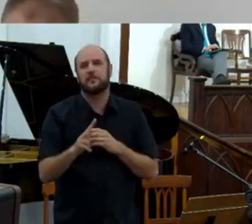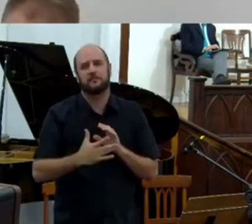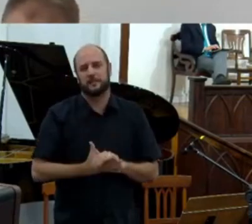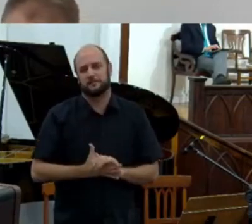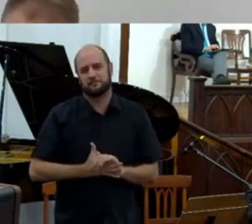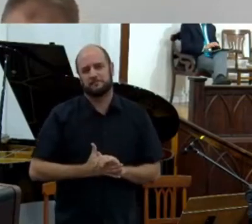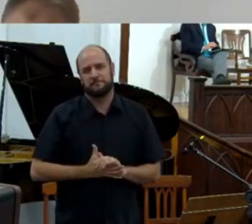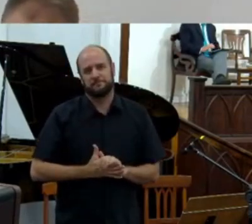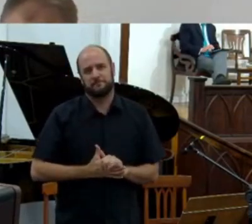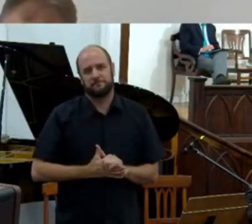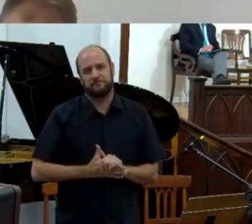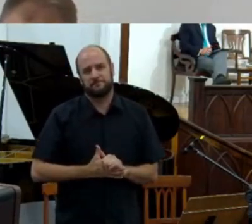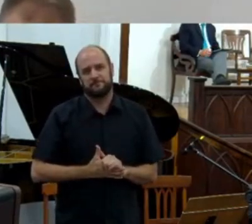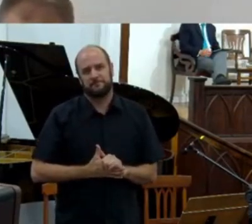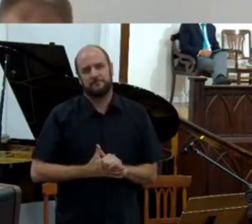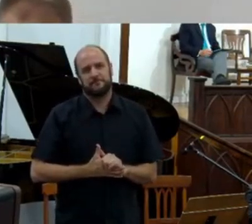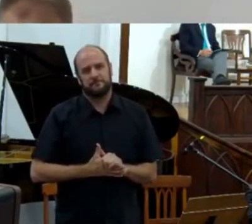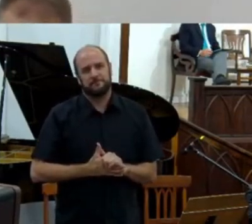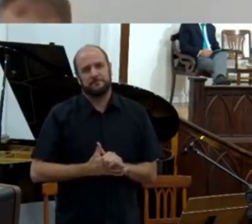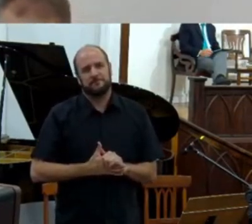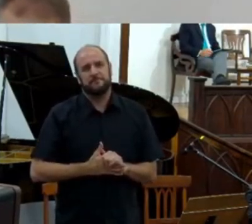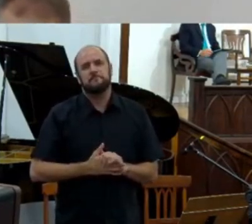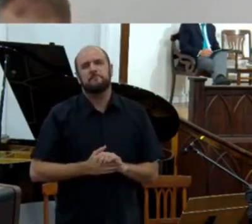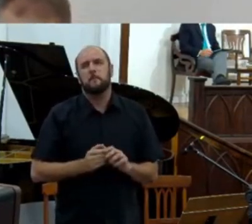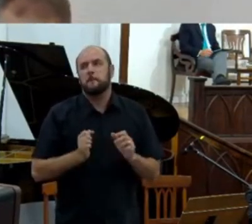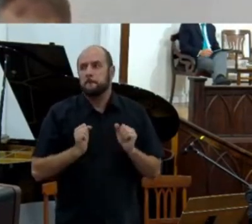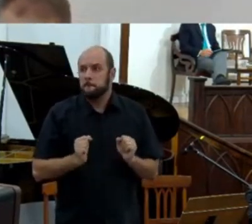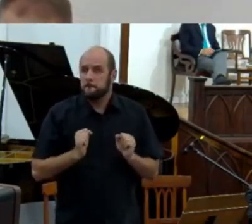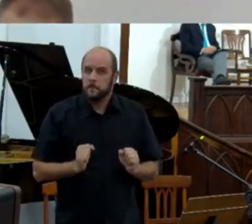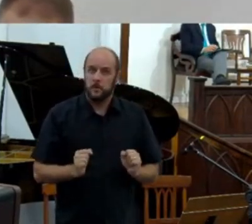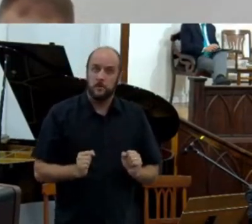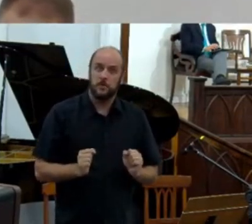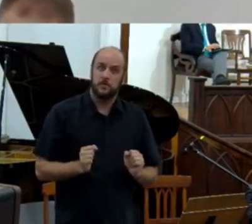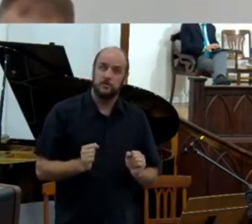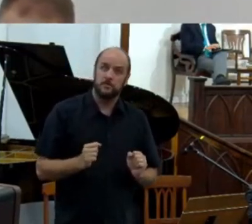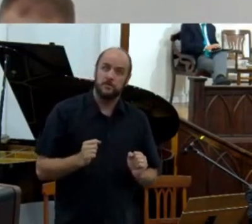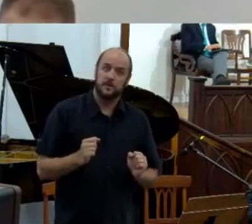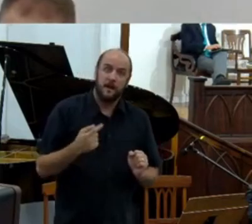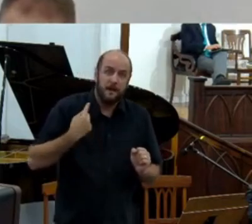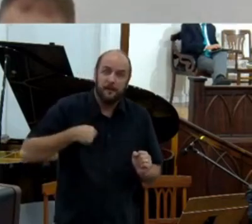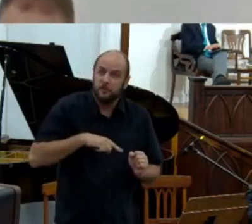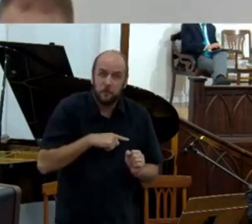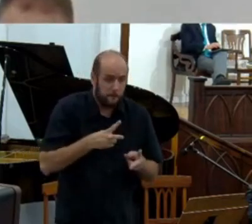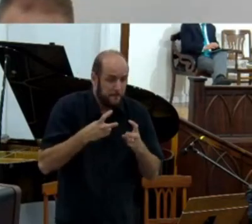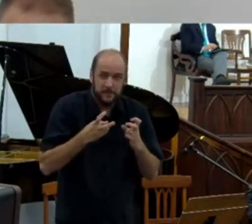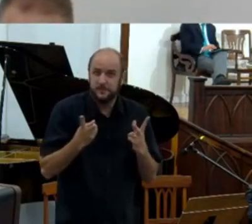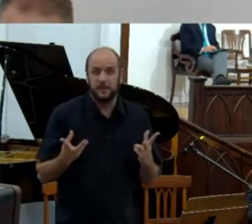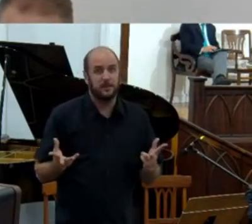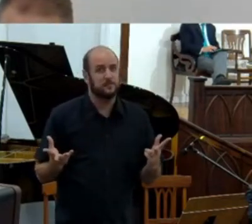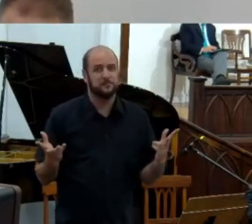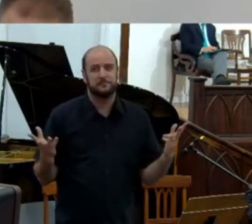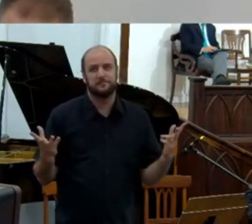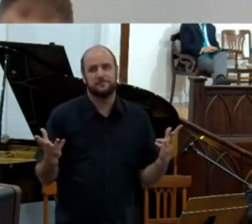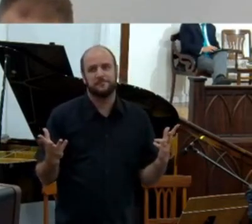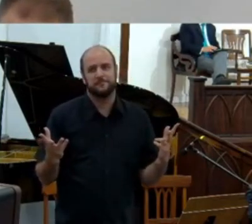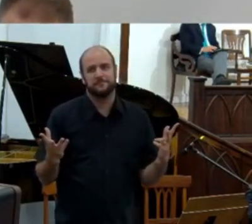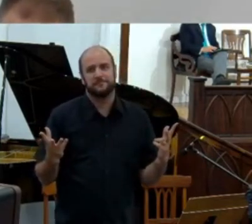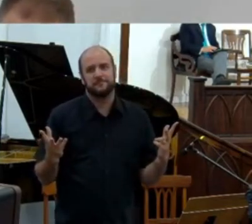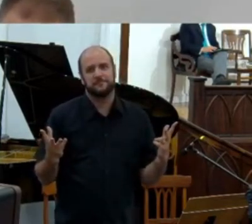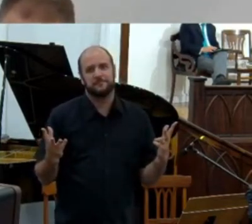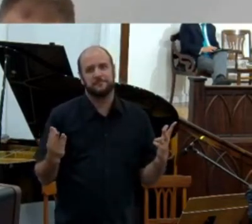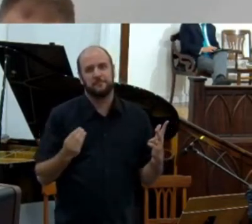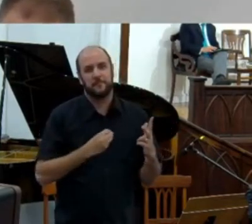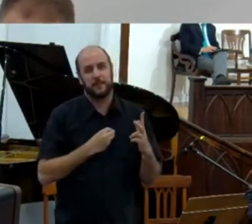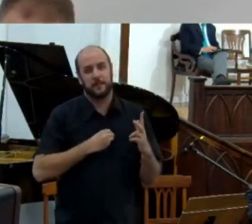redor de nós. E que pode passar despercebido, inclusive, a nós. E ele está no